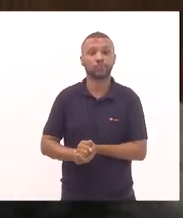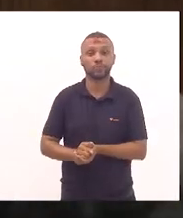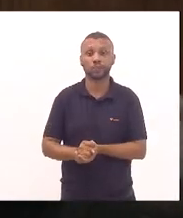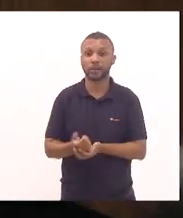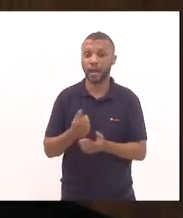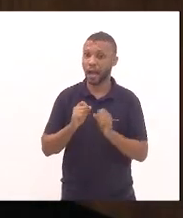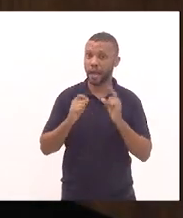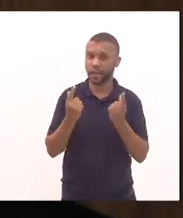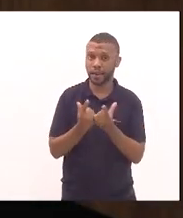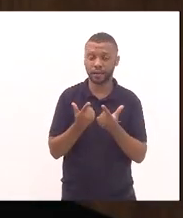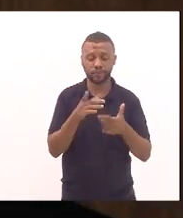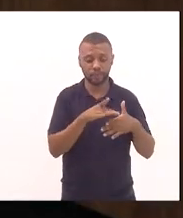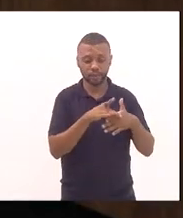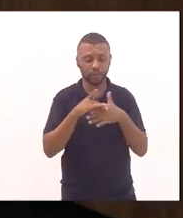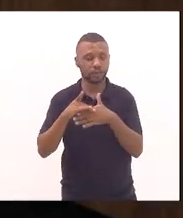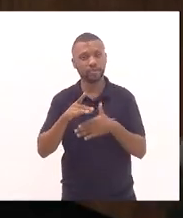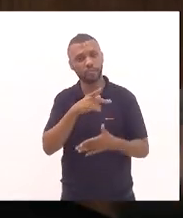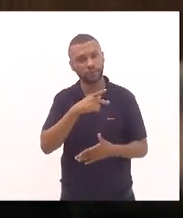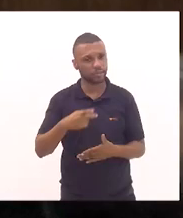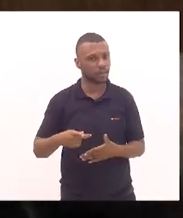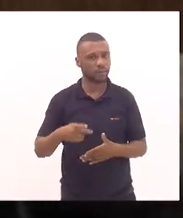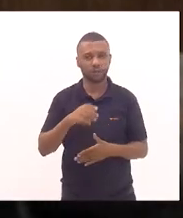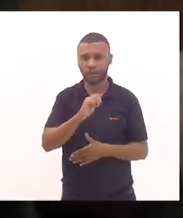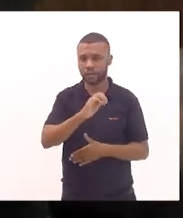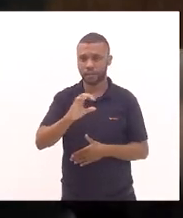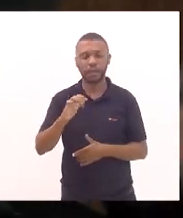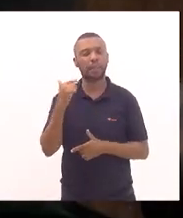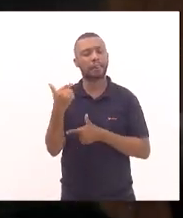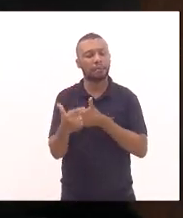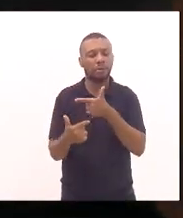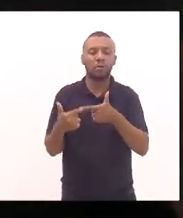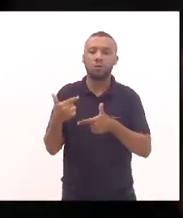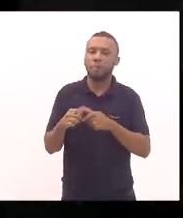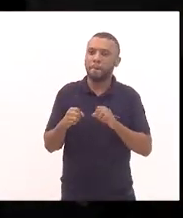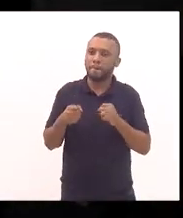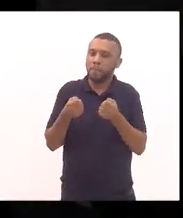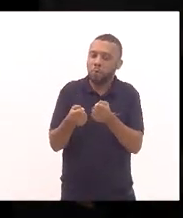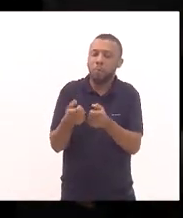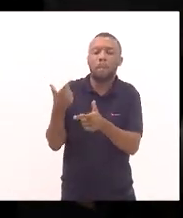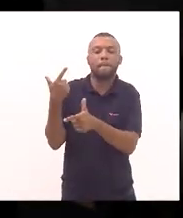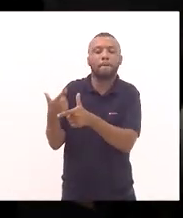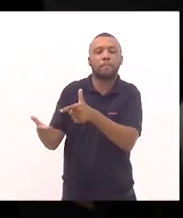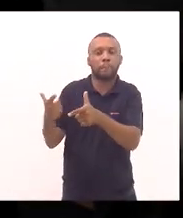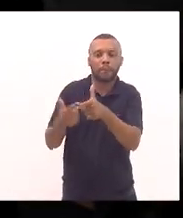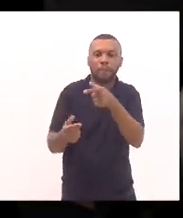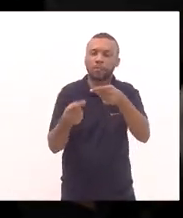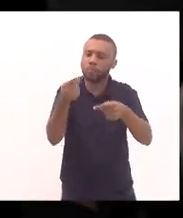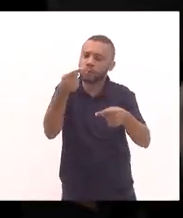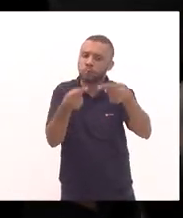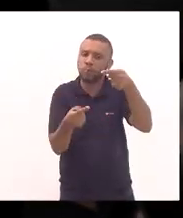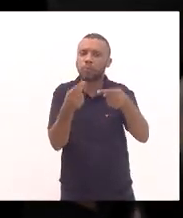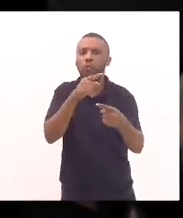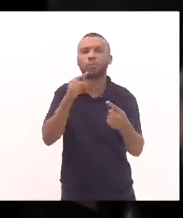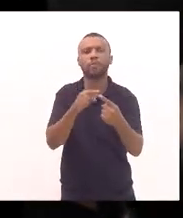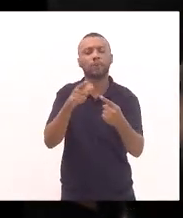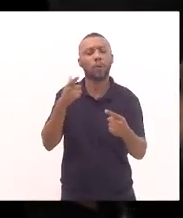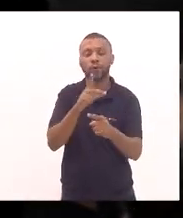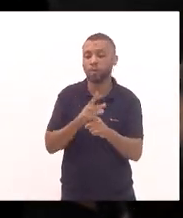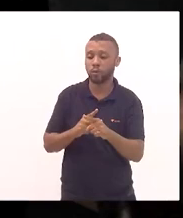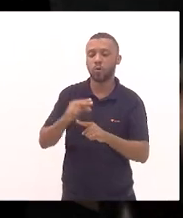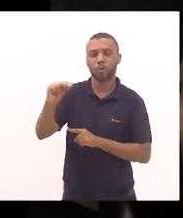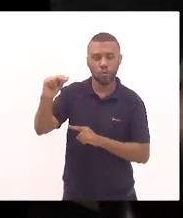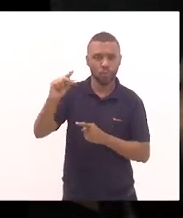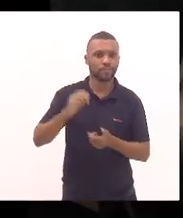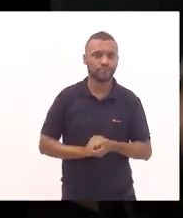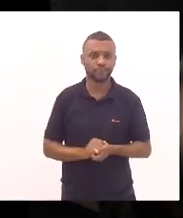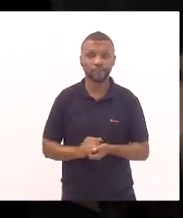do presidente André Siciliano, atuou muito, enfrentou muitas questões para superar isso. E, nesse momento, presidente,